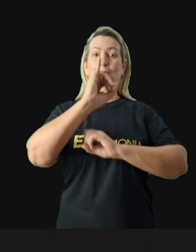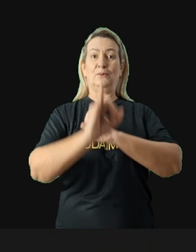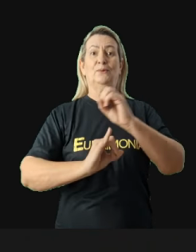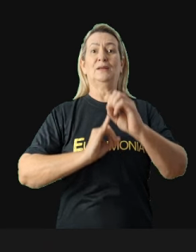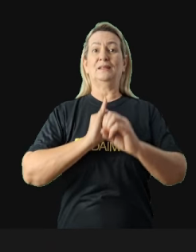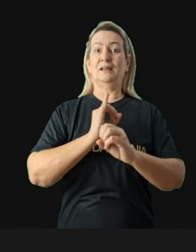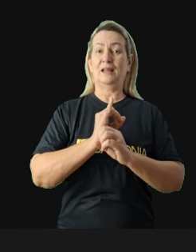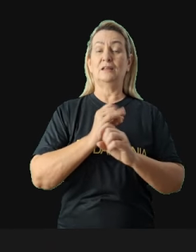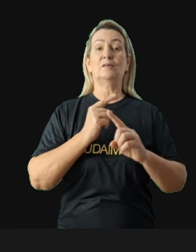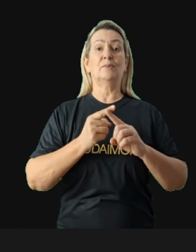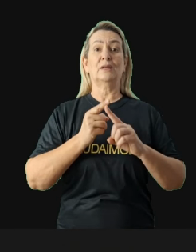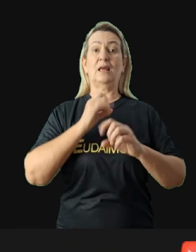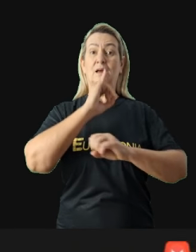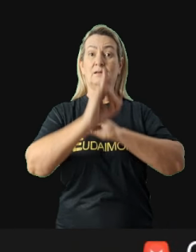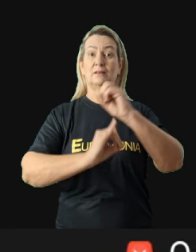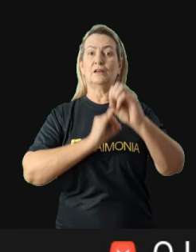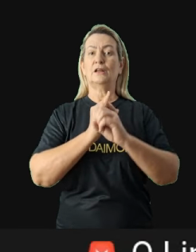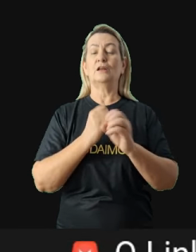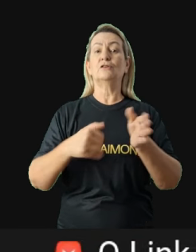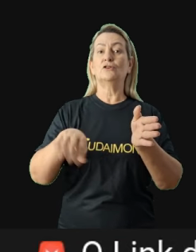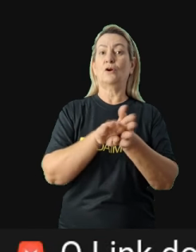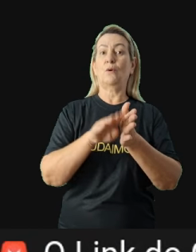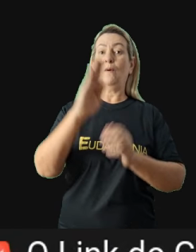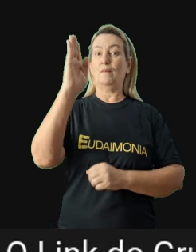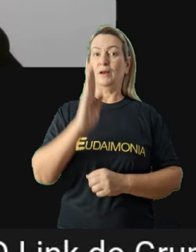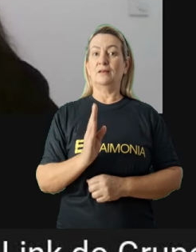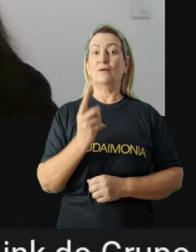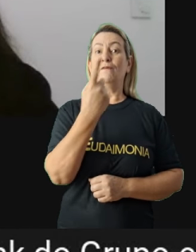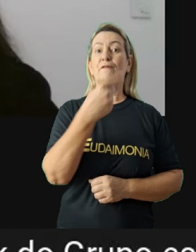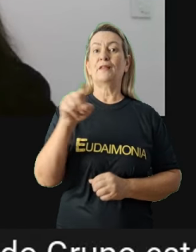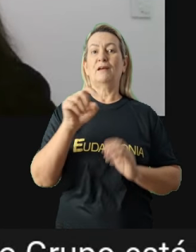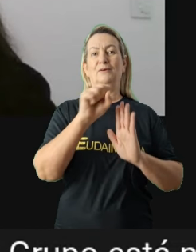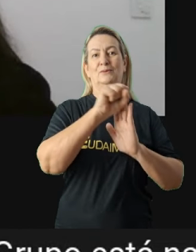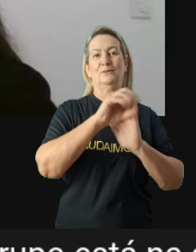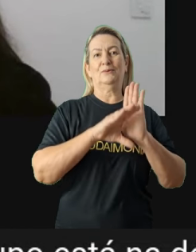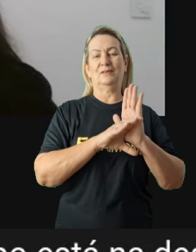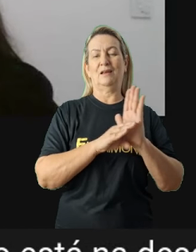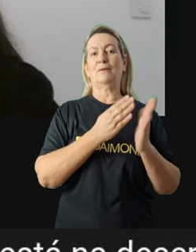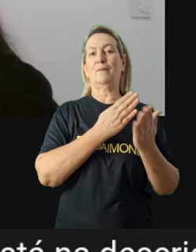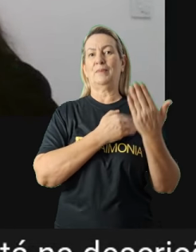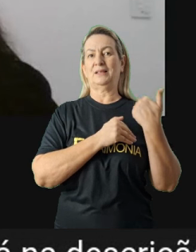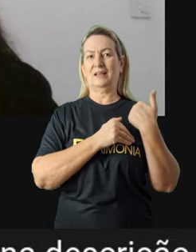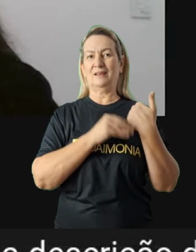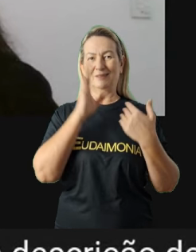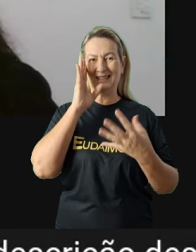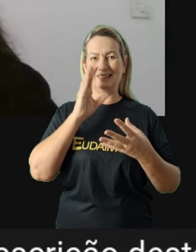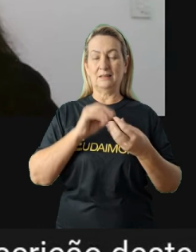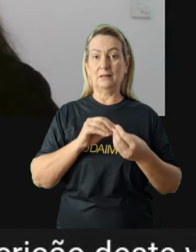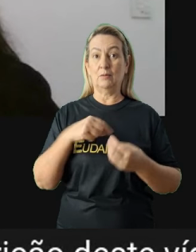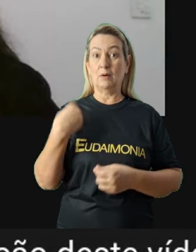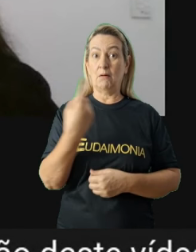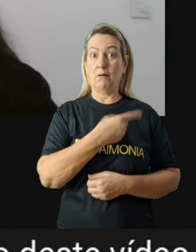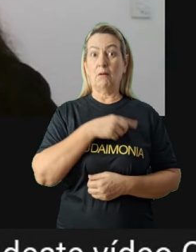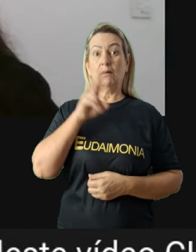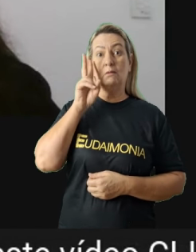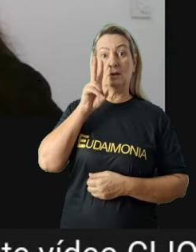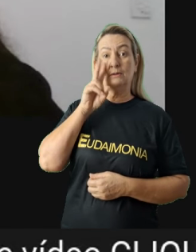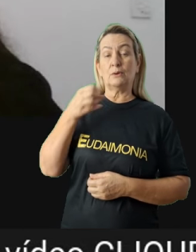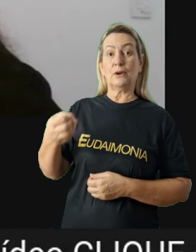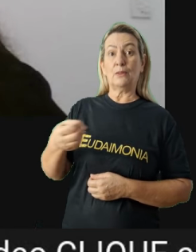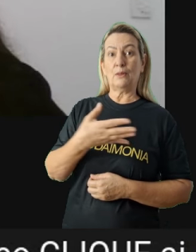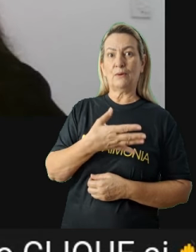conexão, né, com a internet, né? Que a internet só veio chegar aqui no Brasil na última década do século passado. Então,